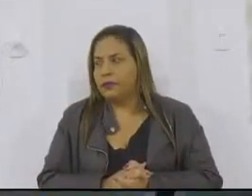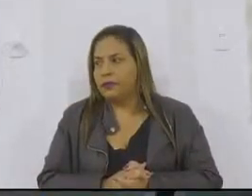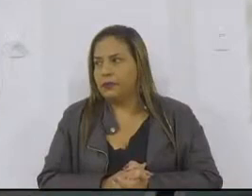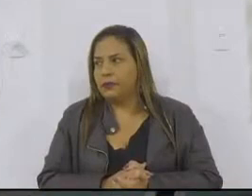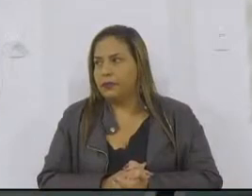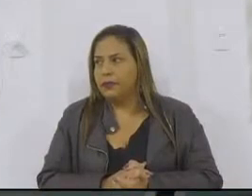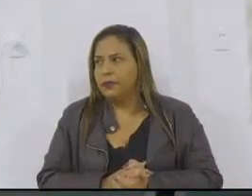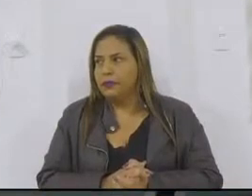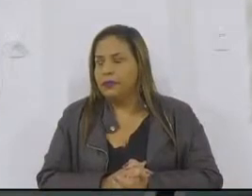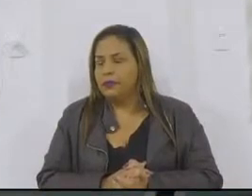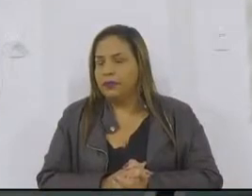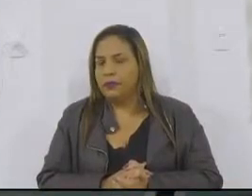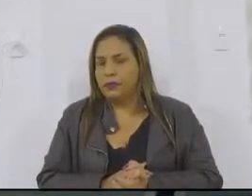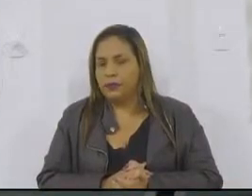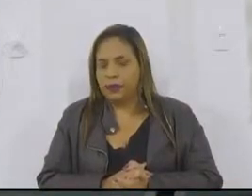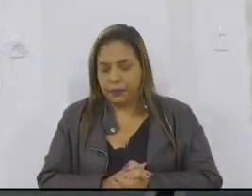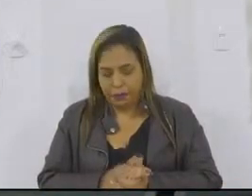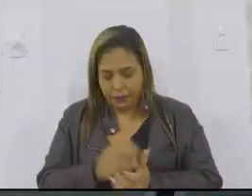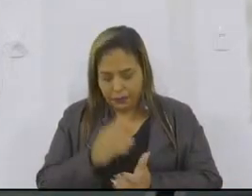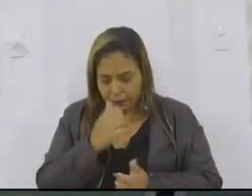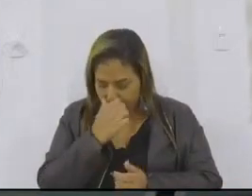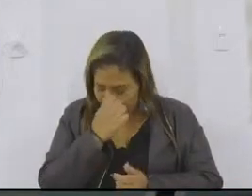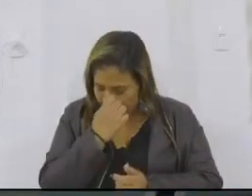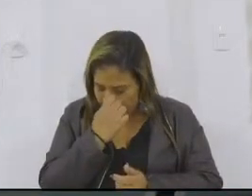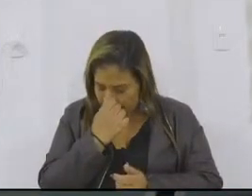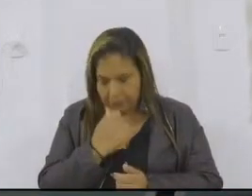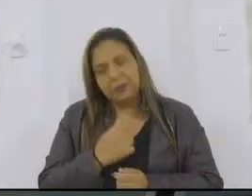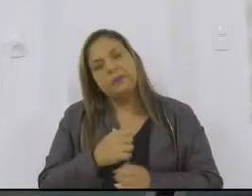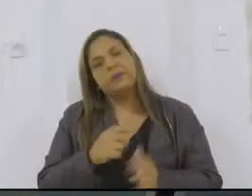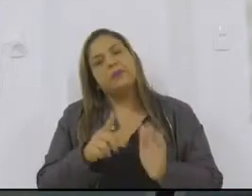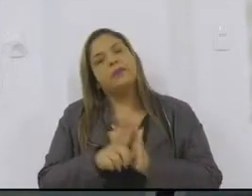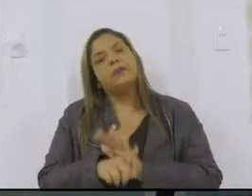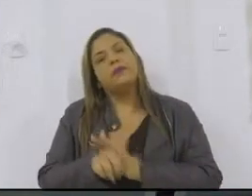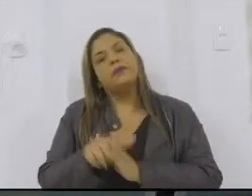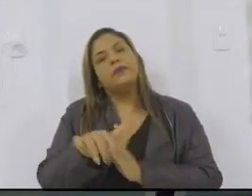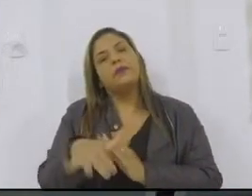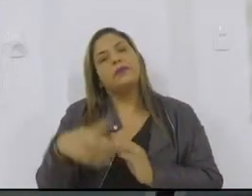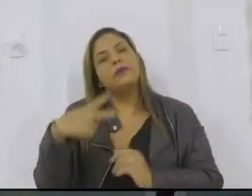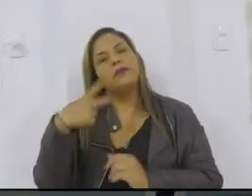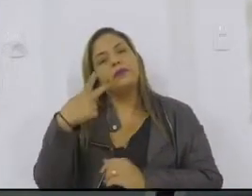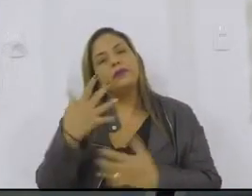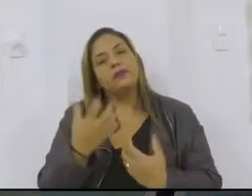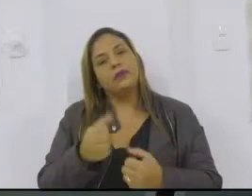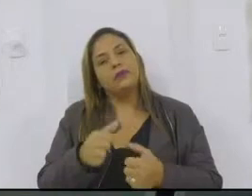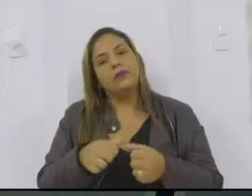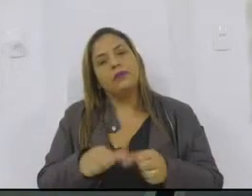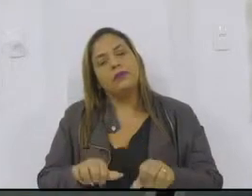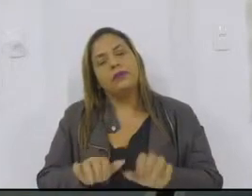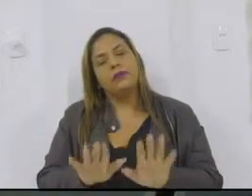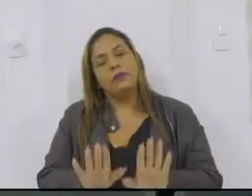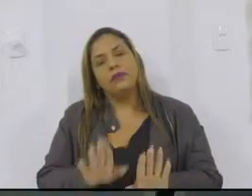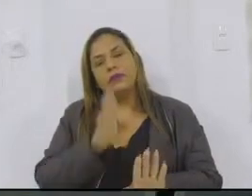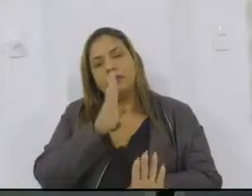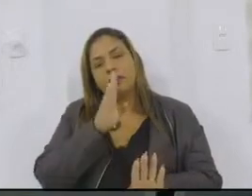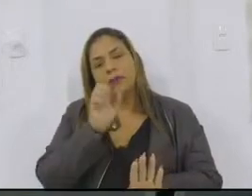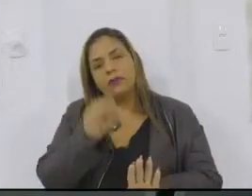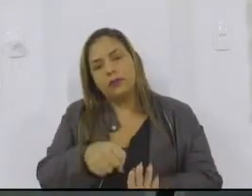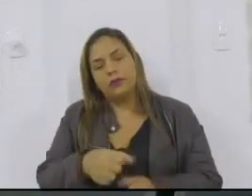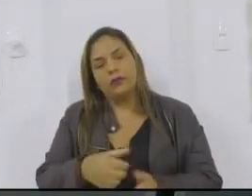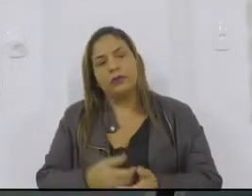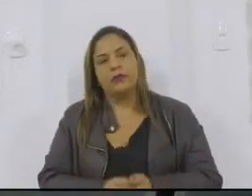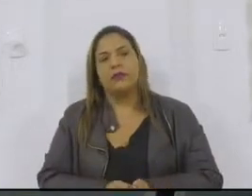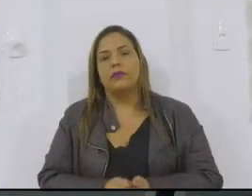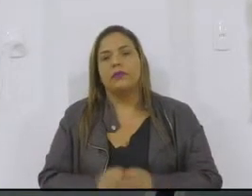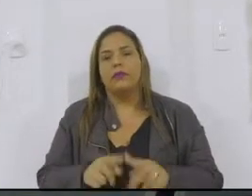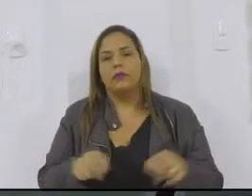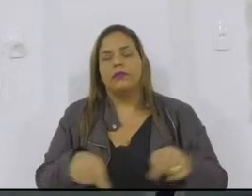Em discussão. Em votação, os vereadores que aprovam, permaneçam como se encontram. Aprovado. Do gabinete do